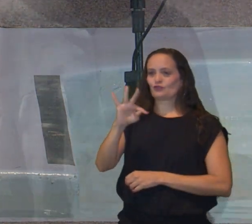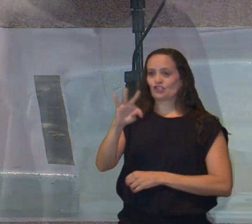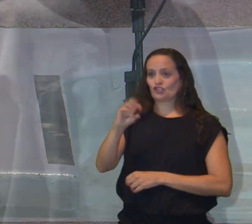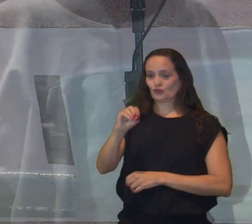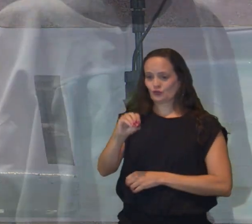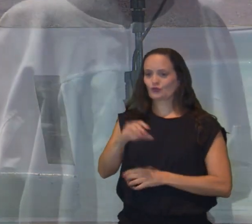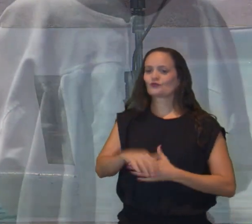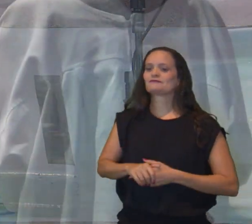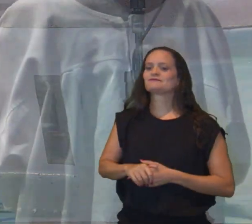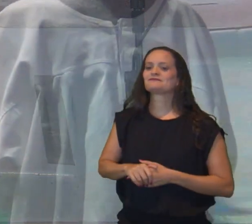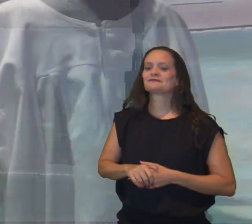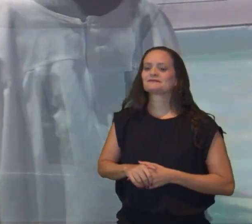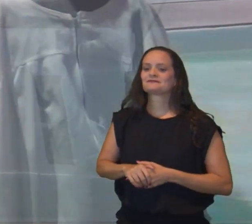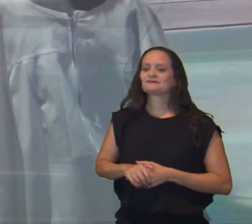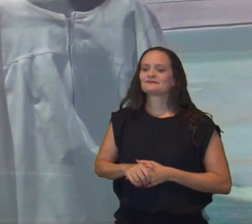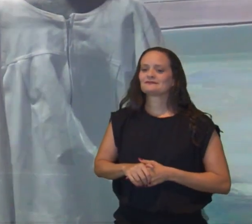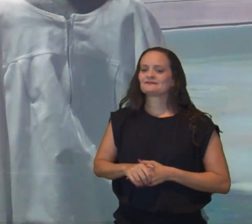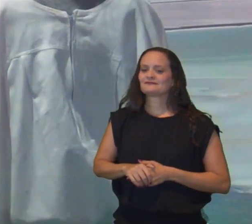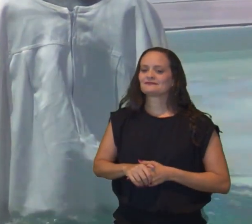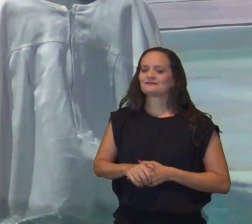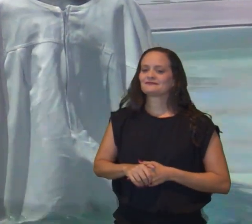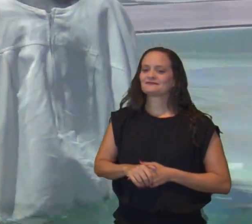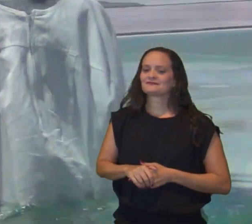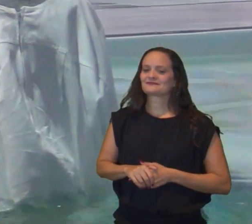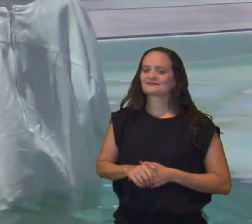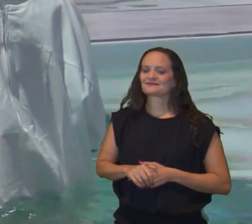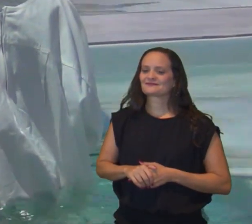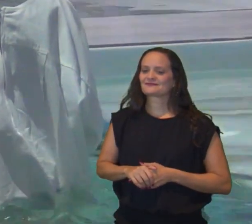Tito, nossa irmã Shirleide.